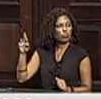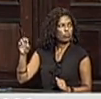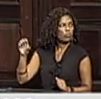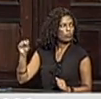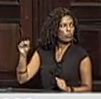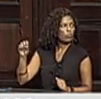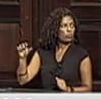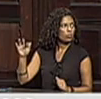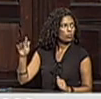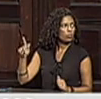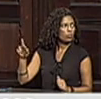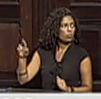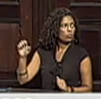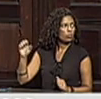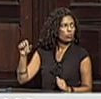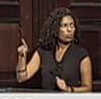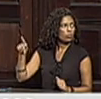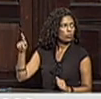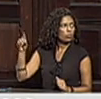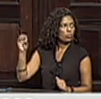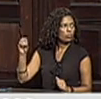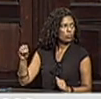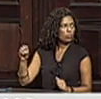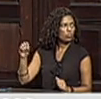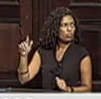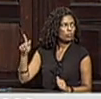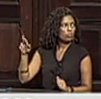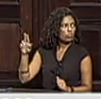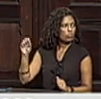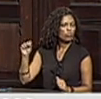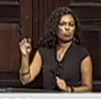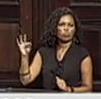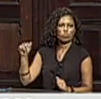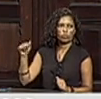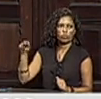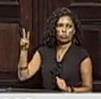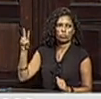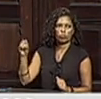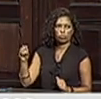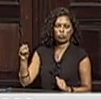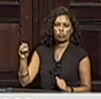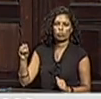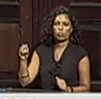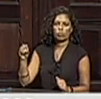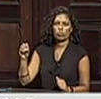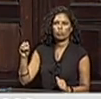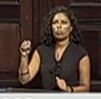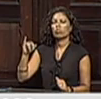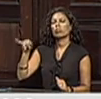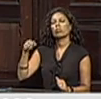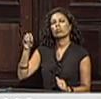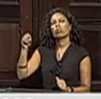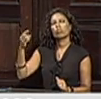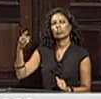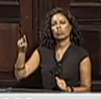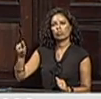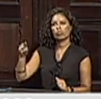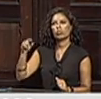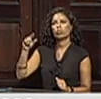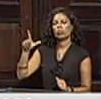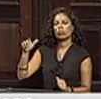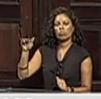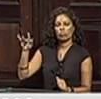Moreira, deputado Geraldo Pudim, deputado Gustavo Tutuca, deputado Iranildo Campos, deputado João Peixoto, deputado